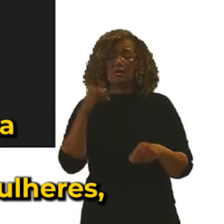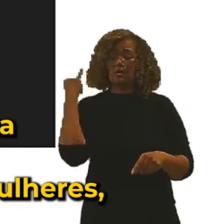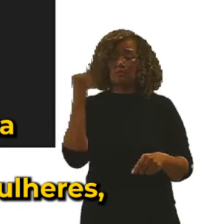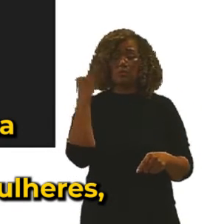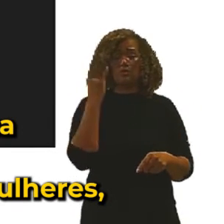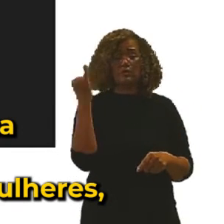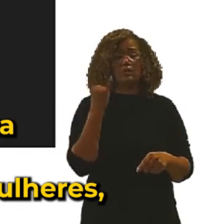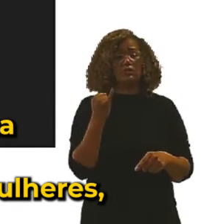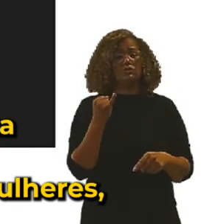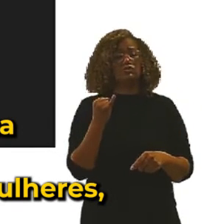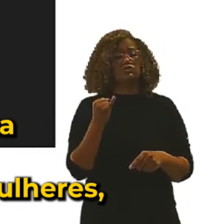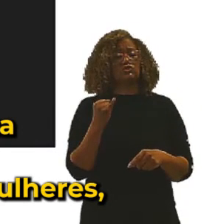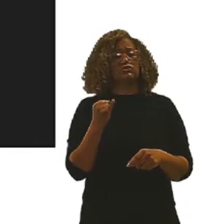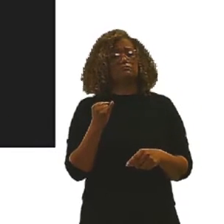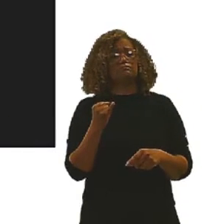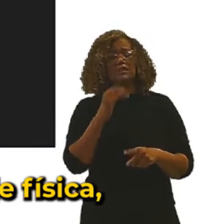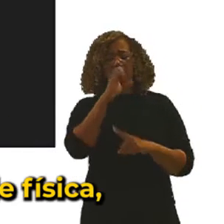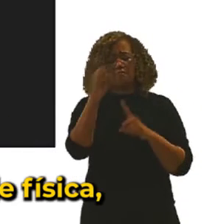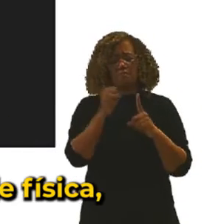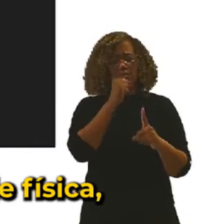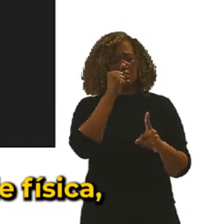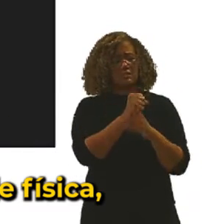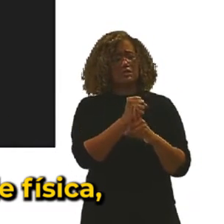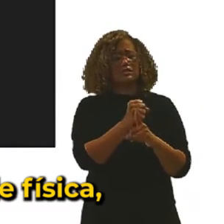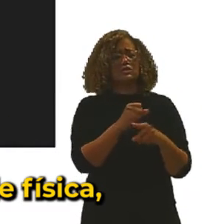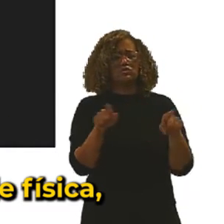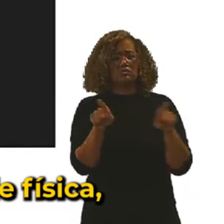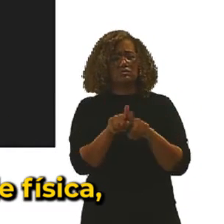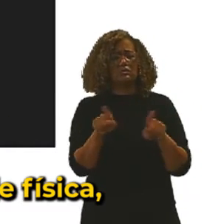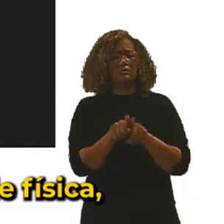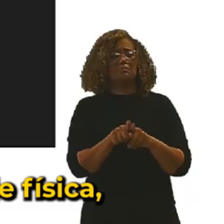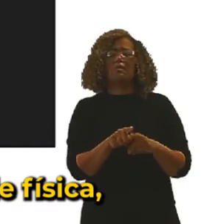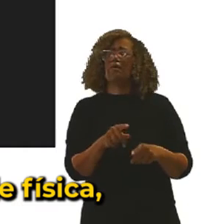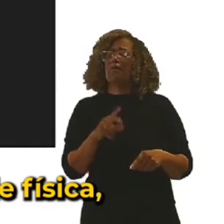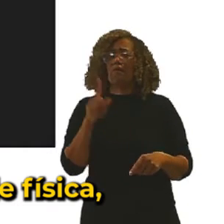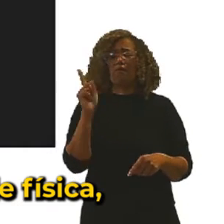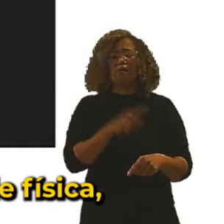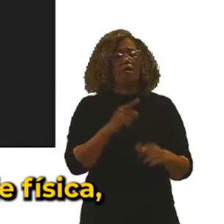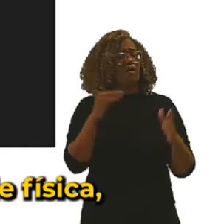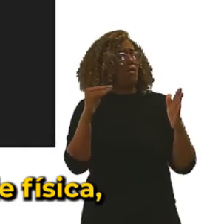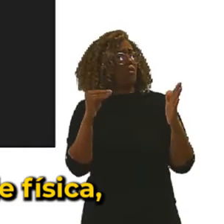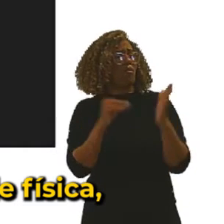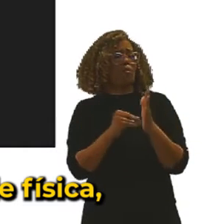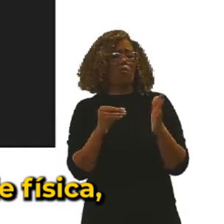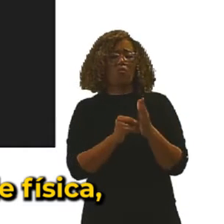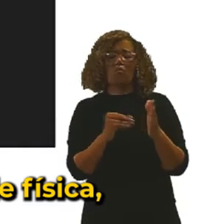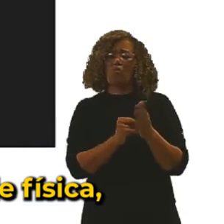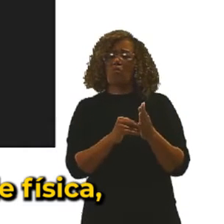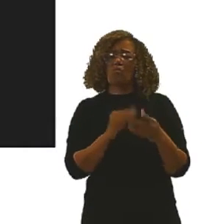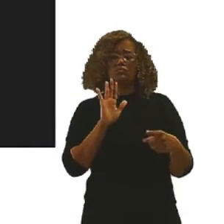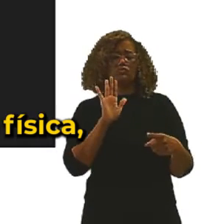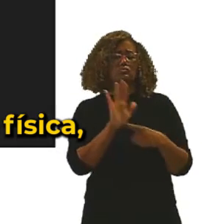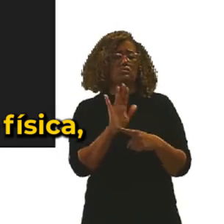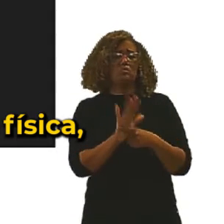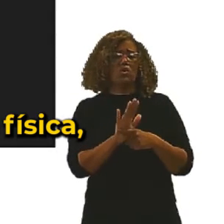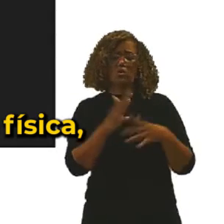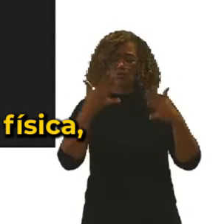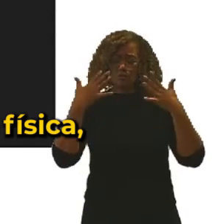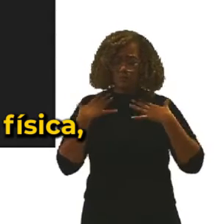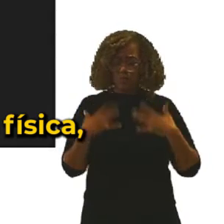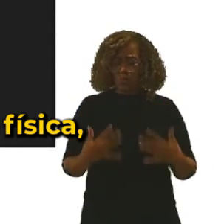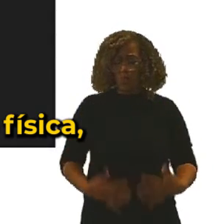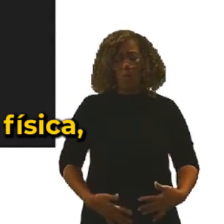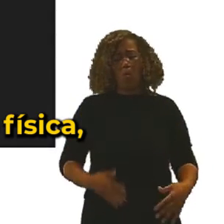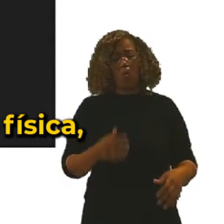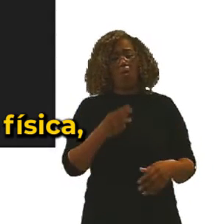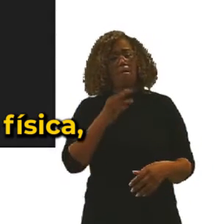feminicídio é a última expressão da violência contra as mulheres, pressupondo, nos mais das vezes, múltiplos atos atentatórios à sua integridade física, à sua integridade